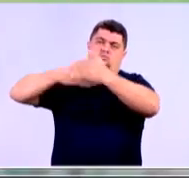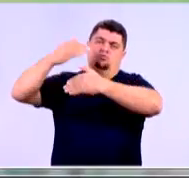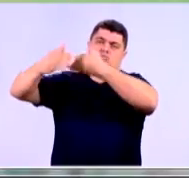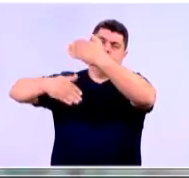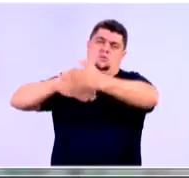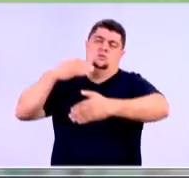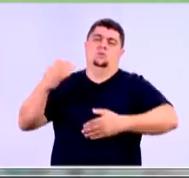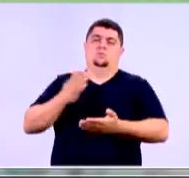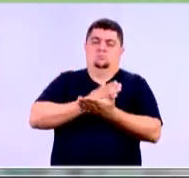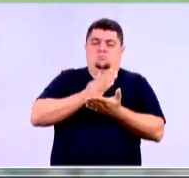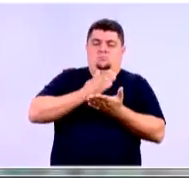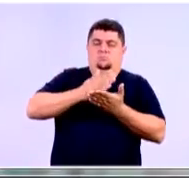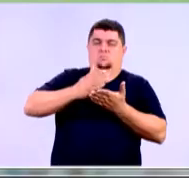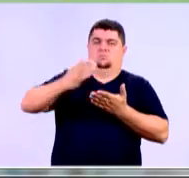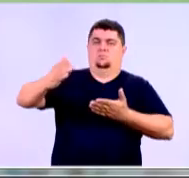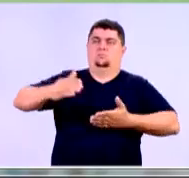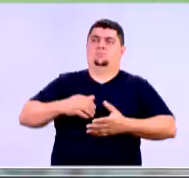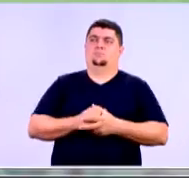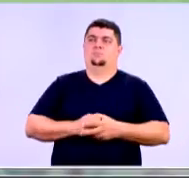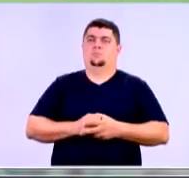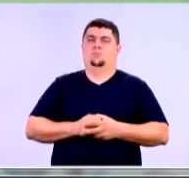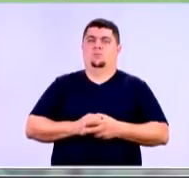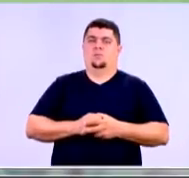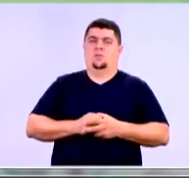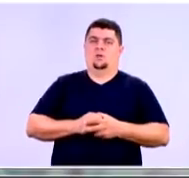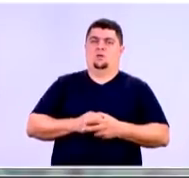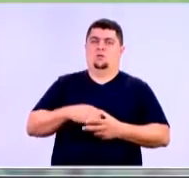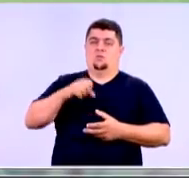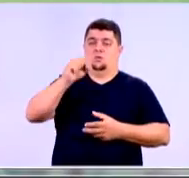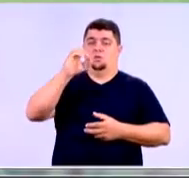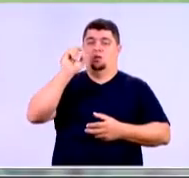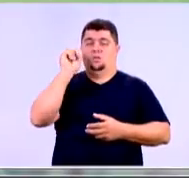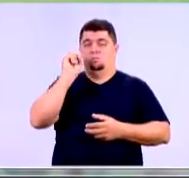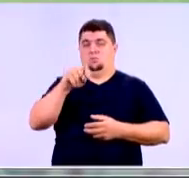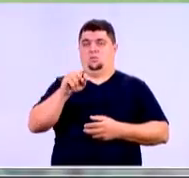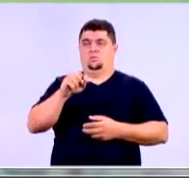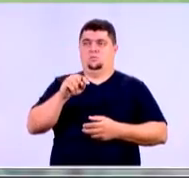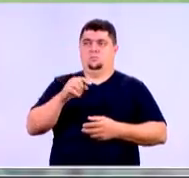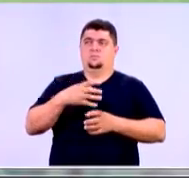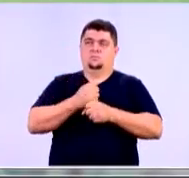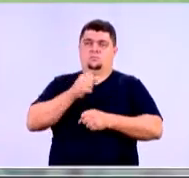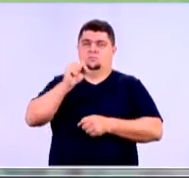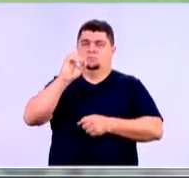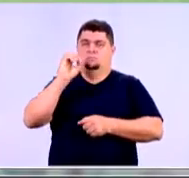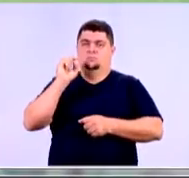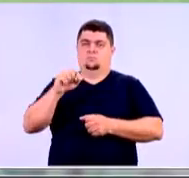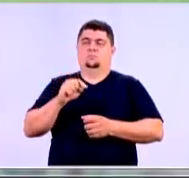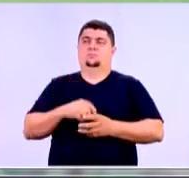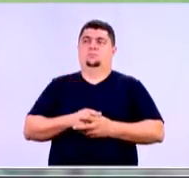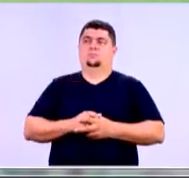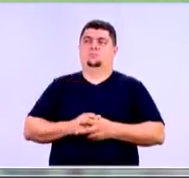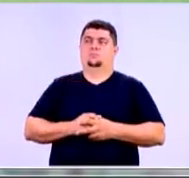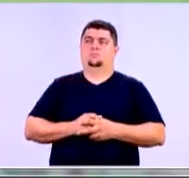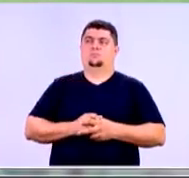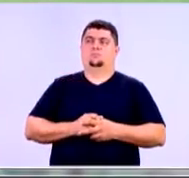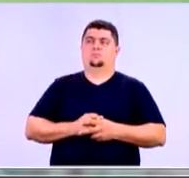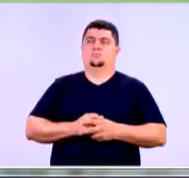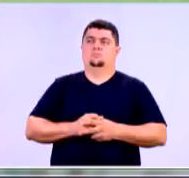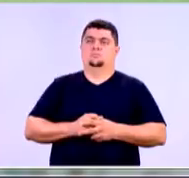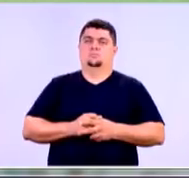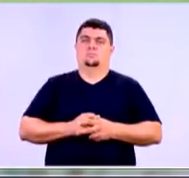para ser recebidos no ano que vem, que nesse caso somam 80 mil. Então a gente vai botar mais os 80 mil. Correto,